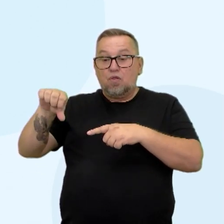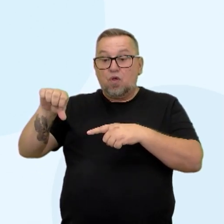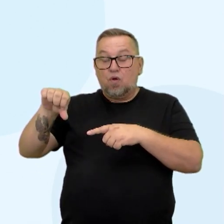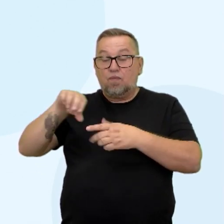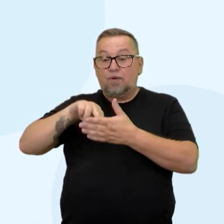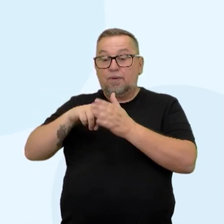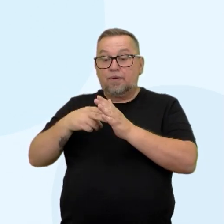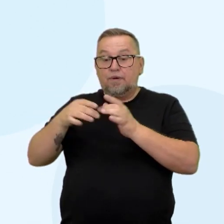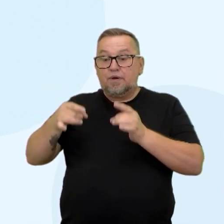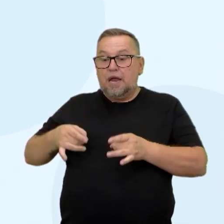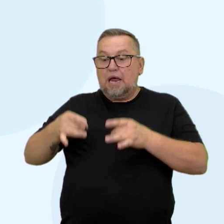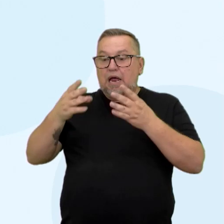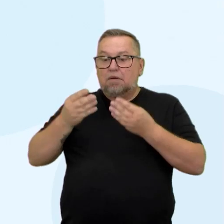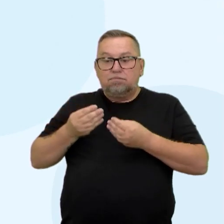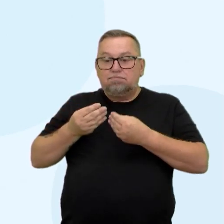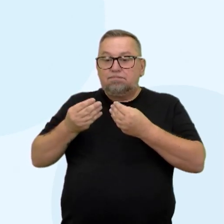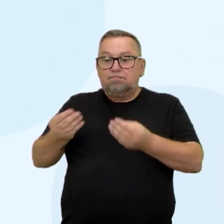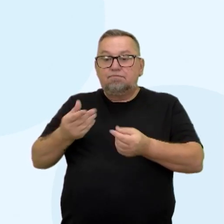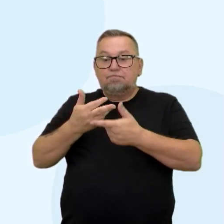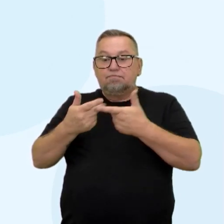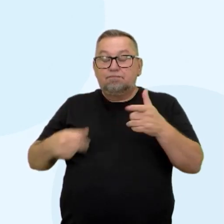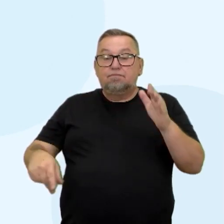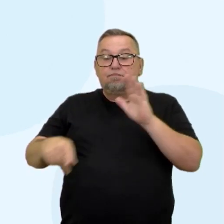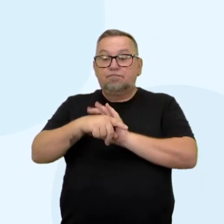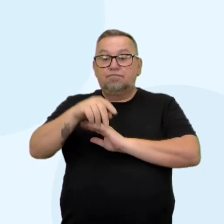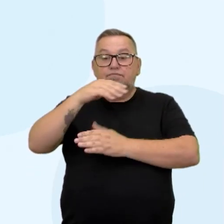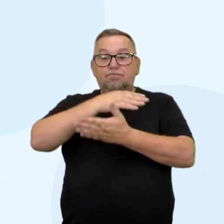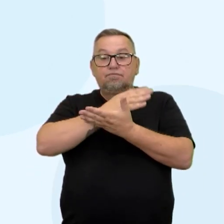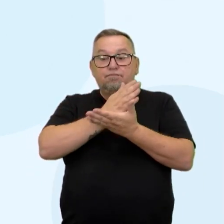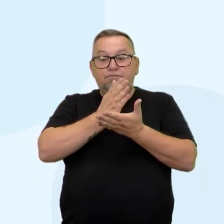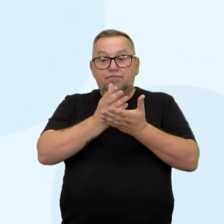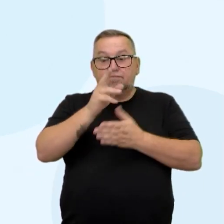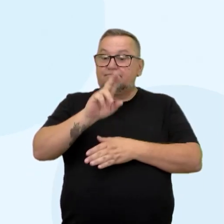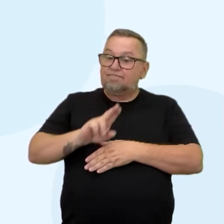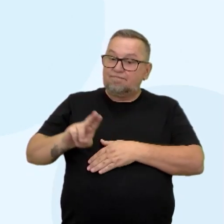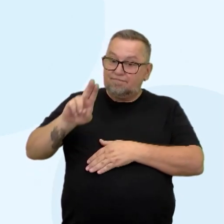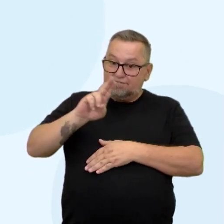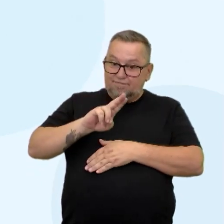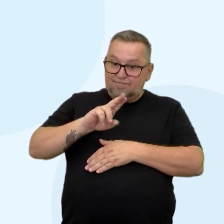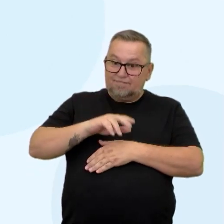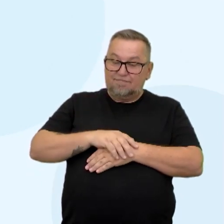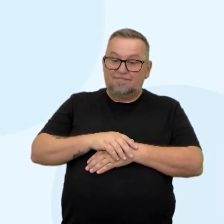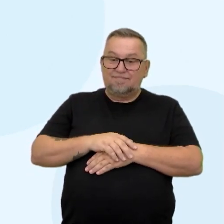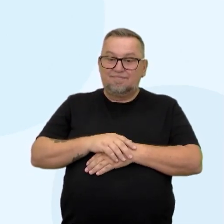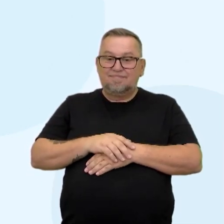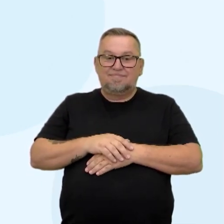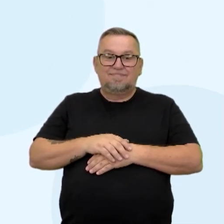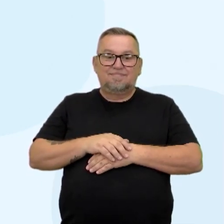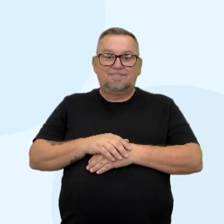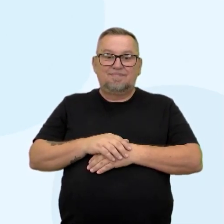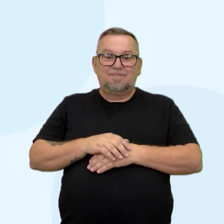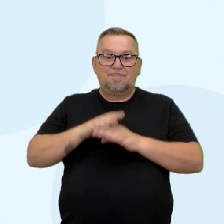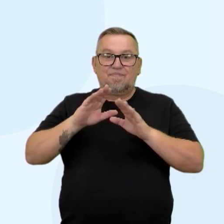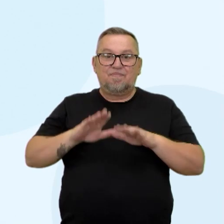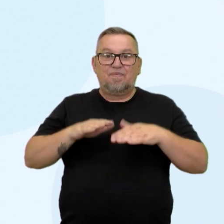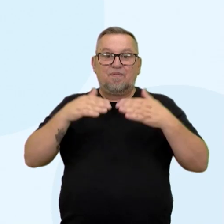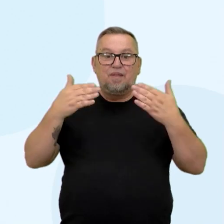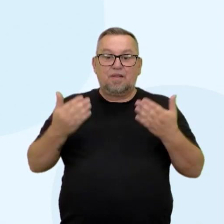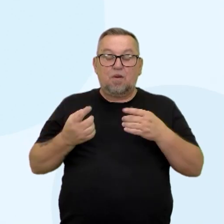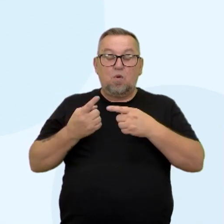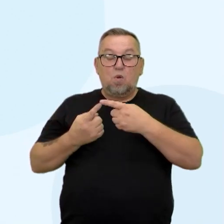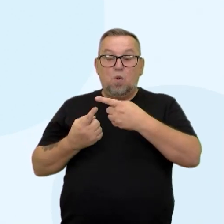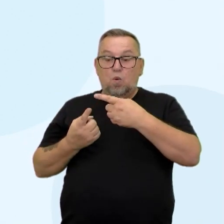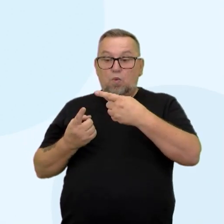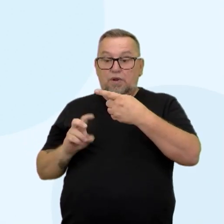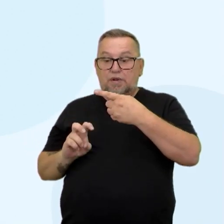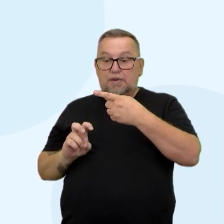quanto foi doado, né? Então, é a parte do todo que foi utilizada. Podemos dizer assim, né, Vivi? Sim. Então, e o